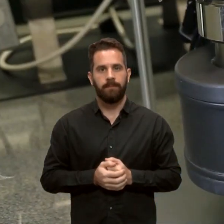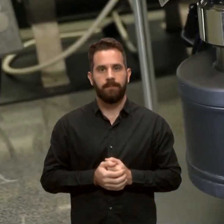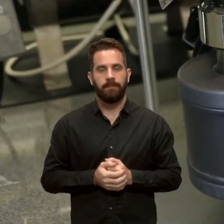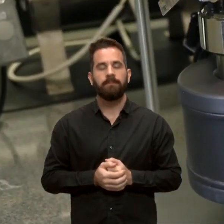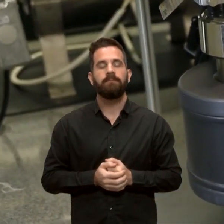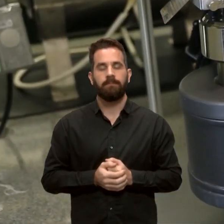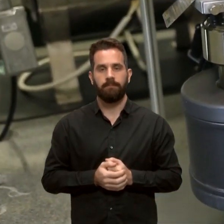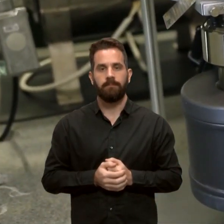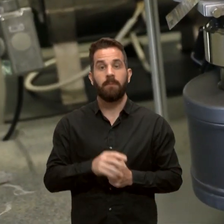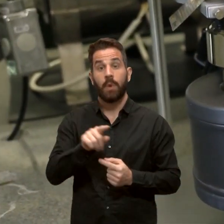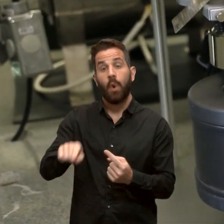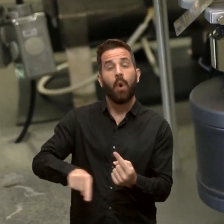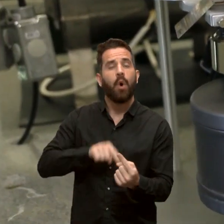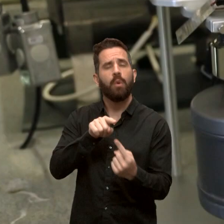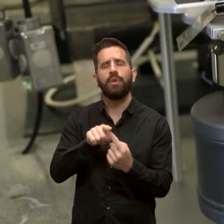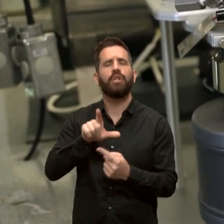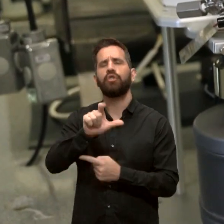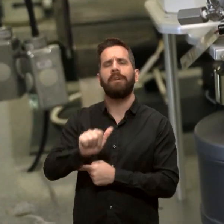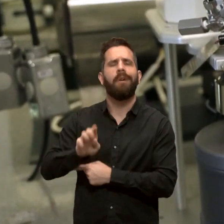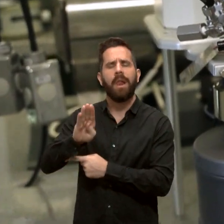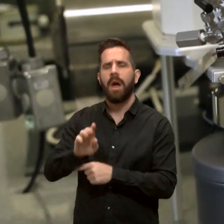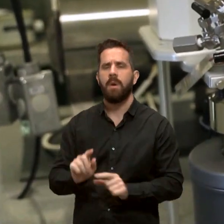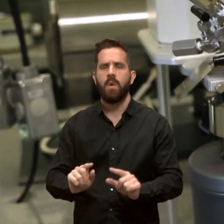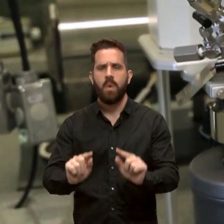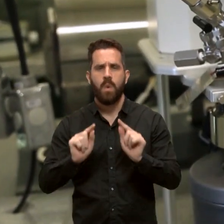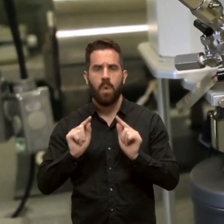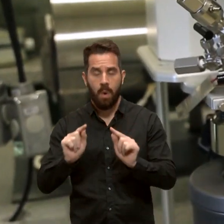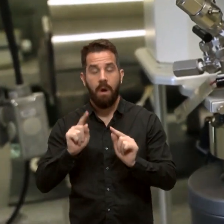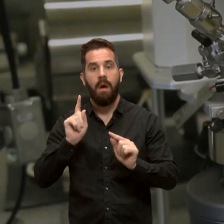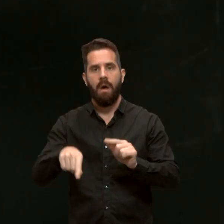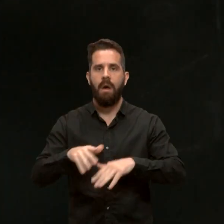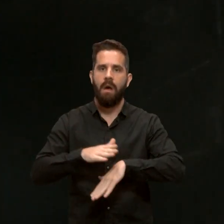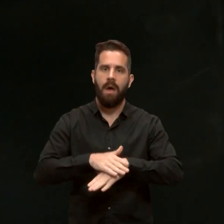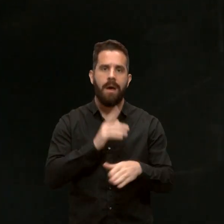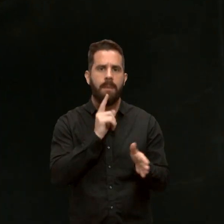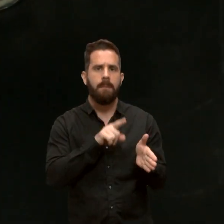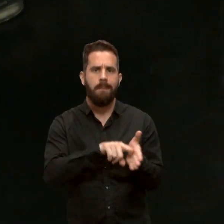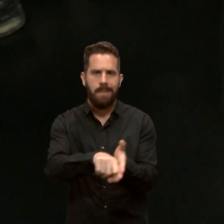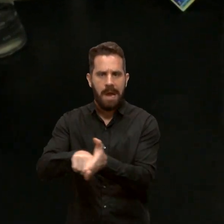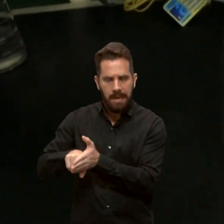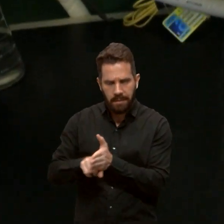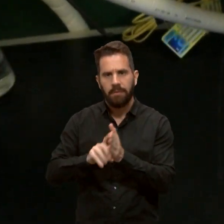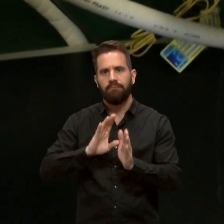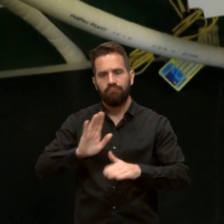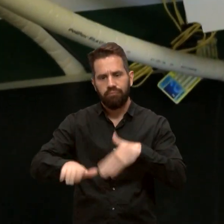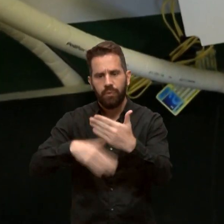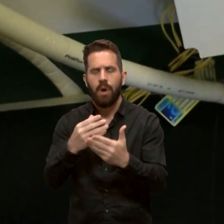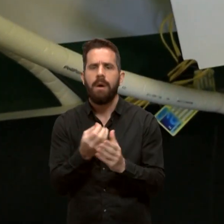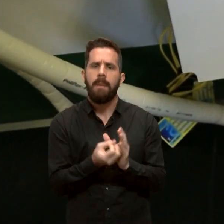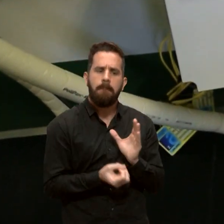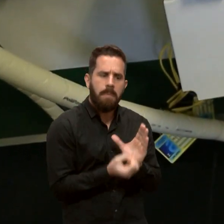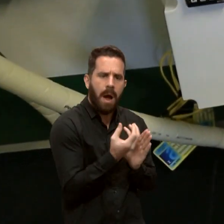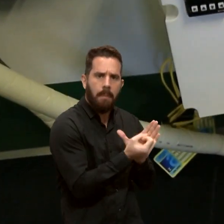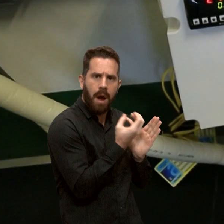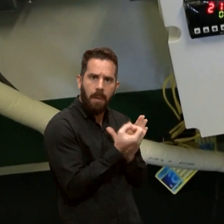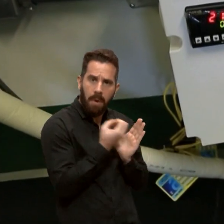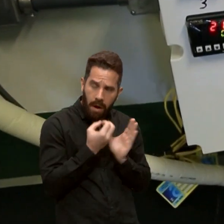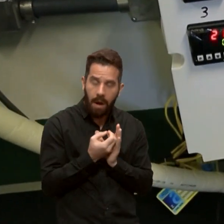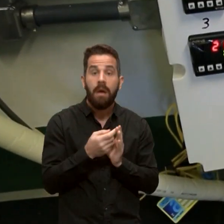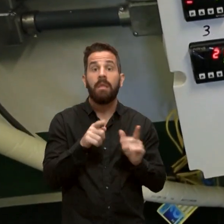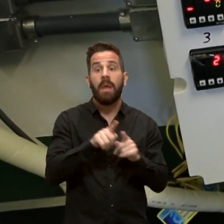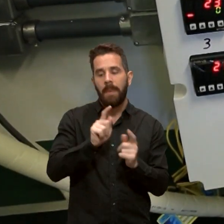O objetivo do laboratório é o desenvolvimento de pesquisas na área de produção e conversão de hidrogênio